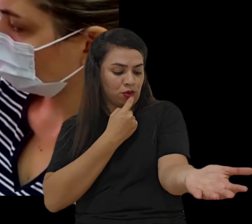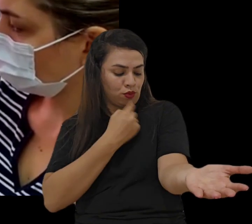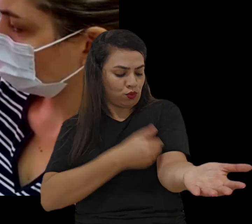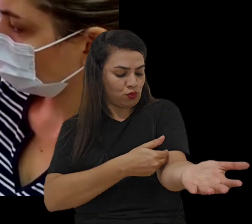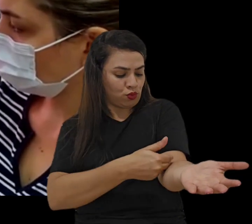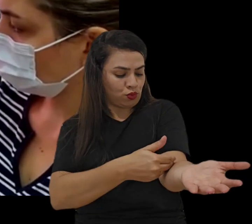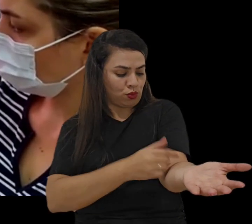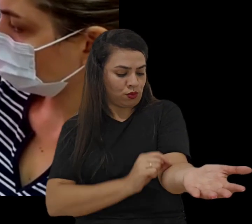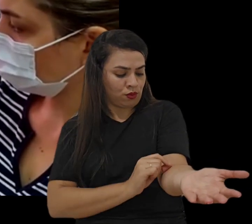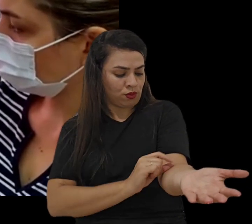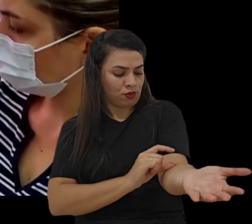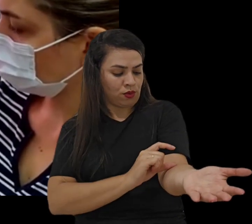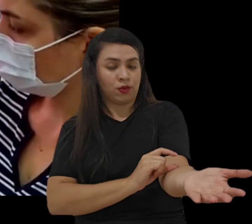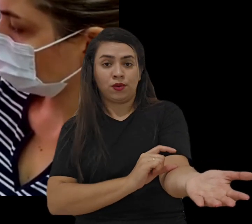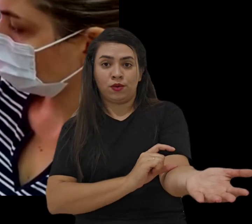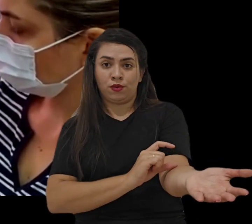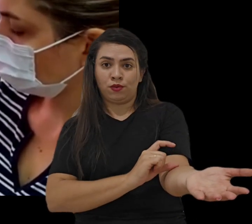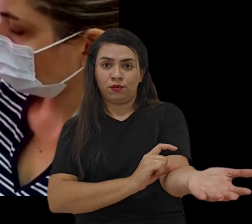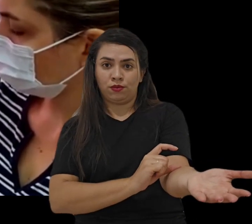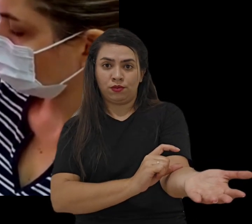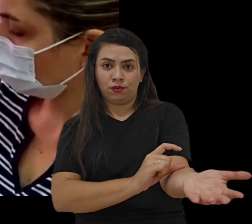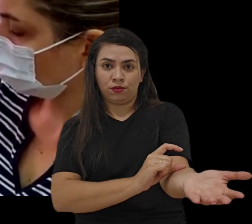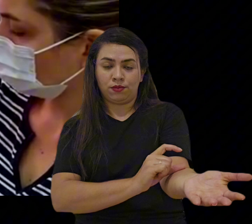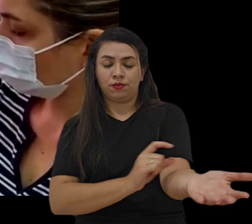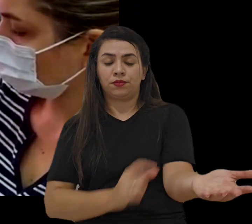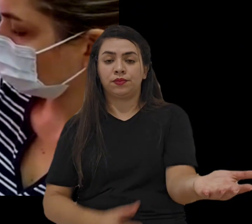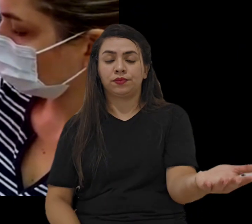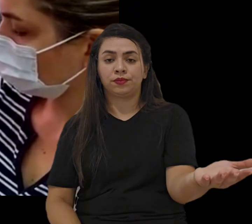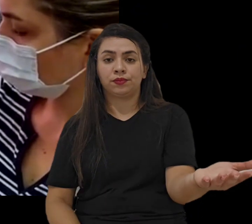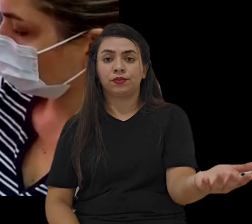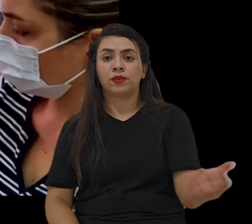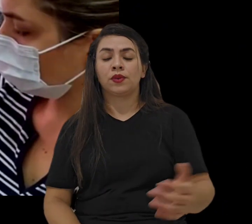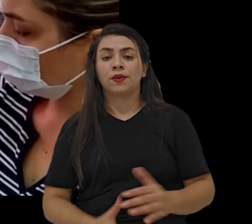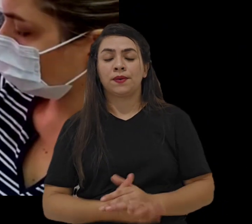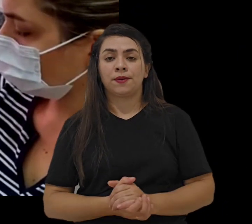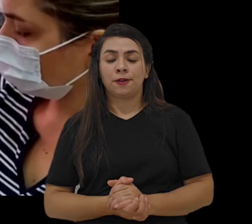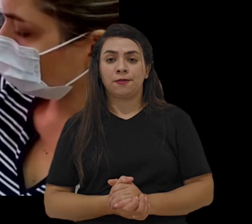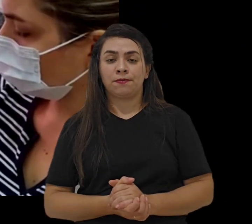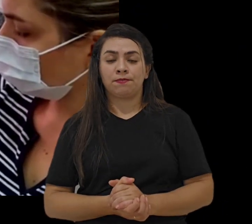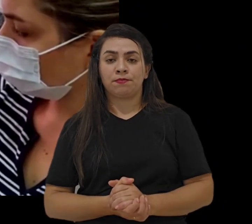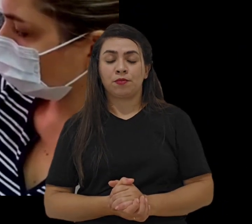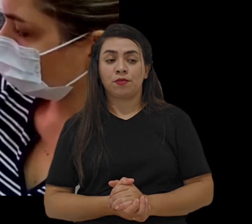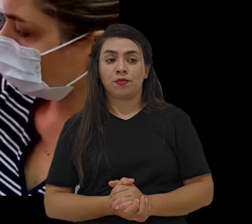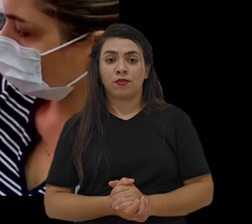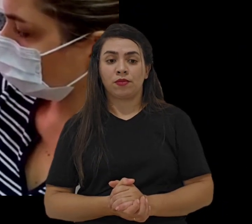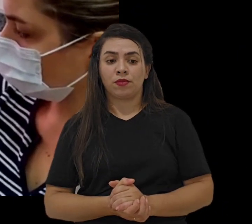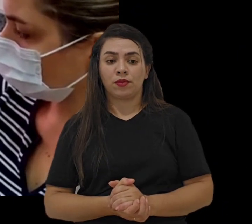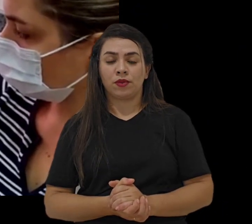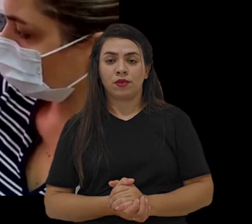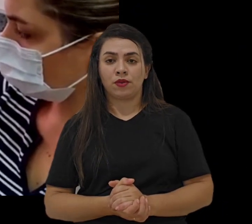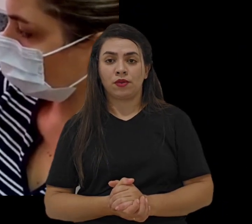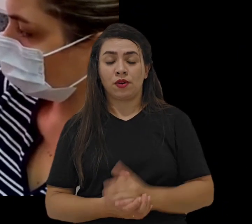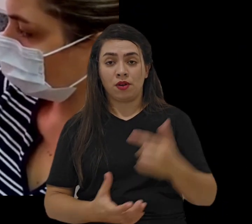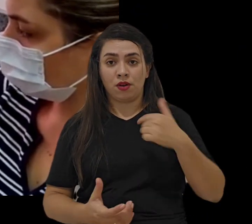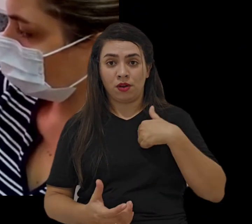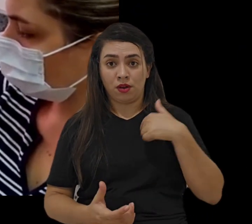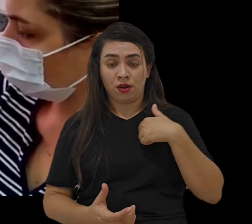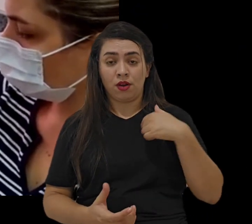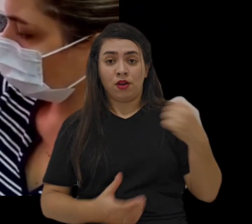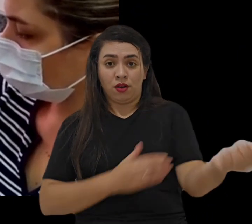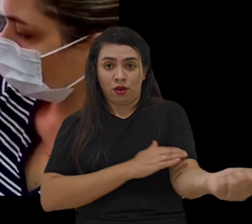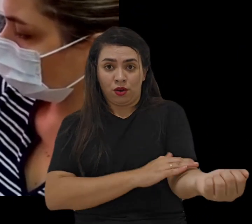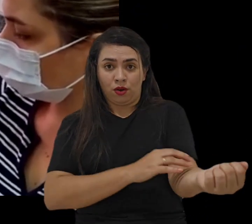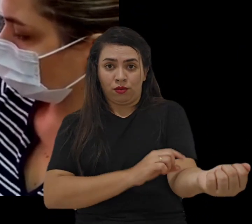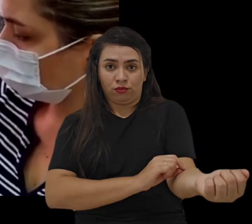Ó, aqui, gente, tem que ficar bem firme para evitar da agulha ir mais profundo ou mais para...